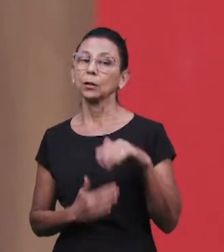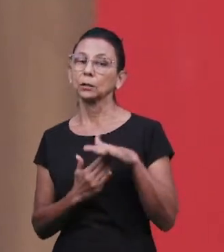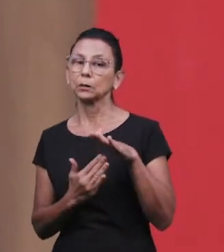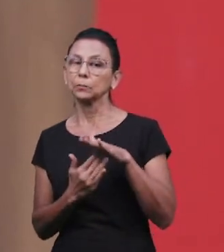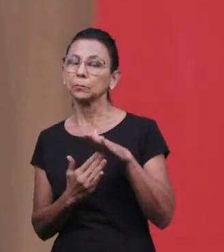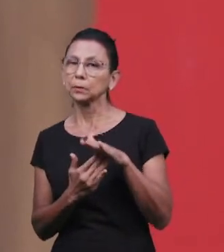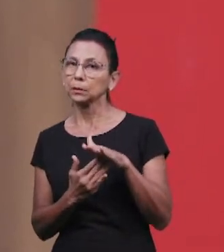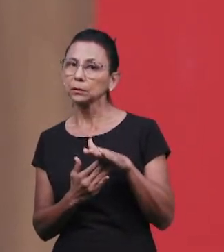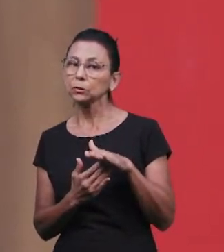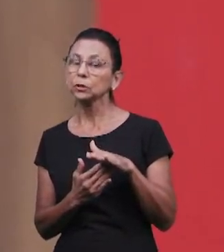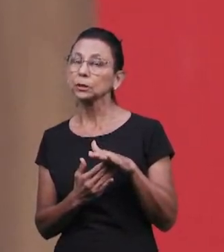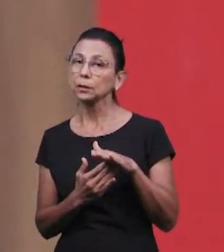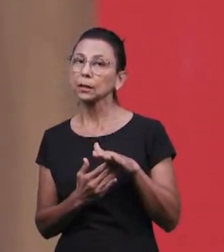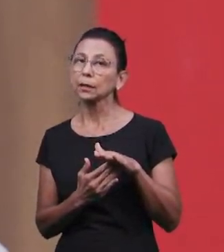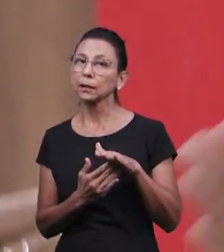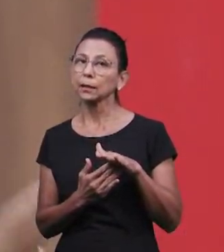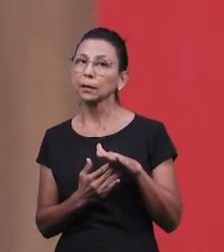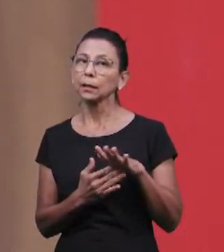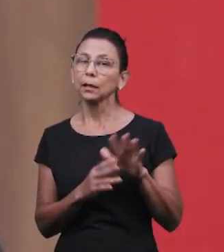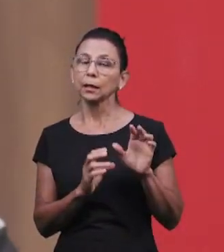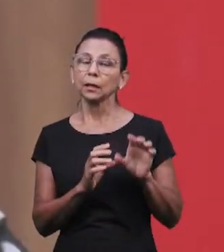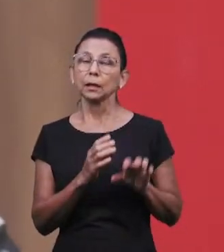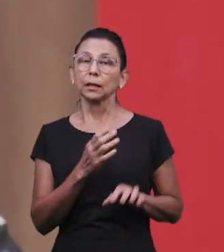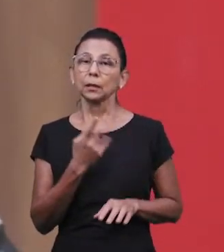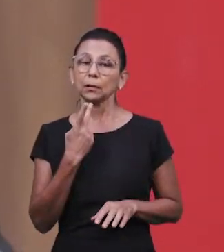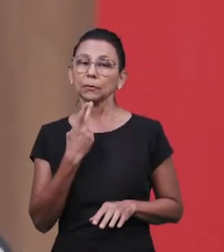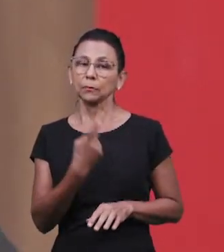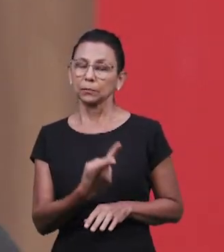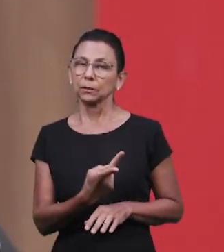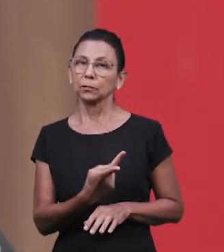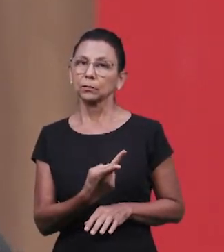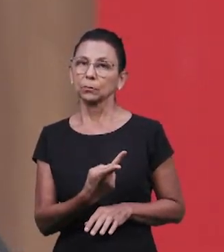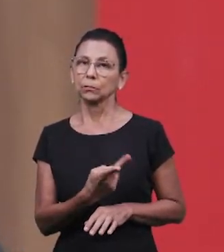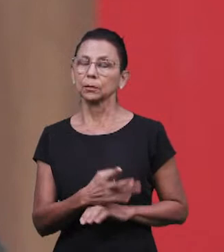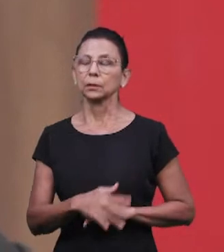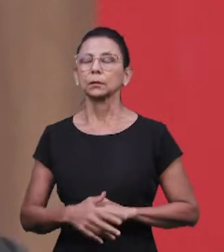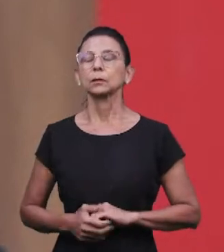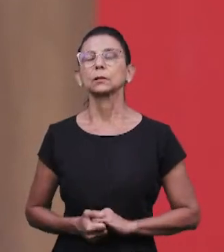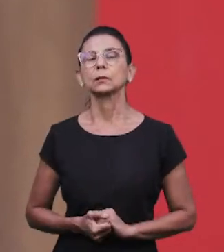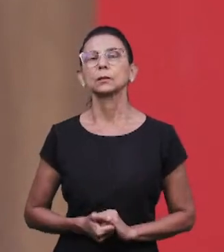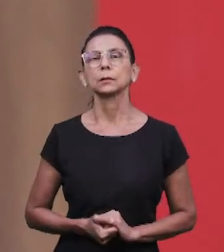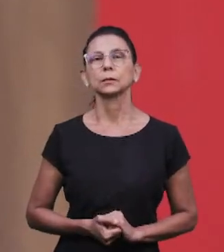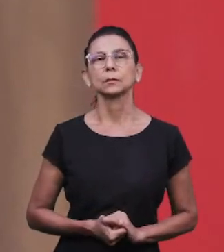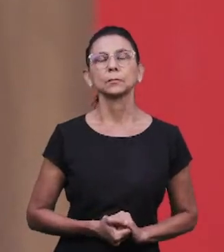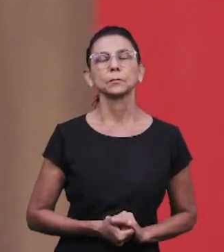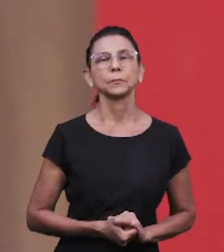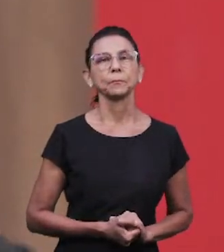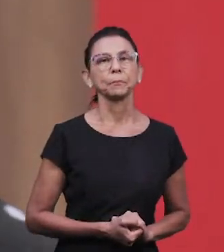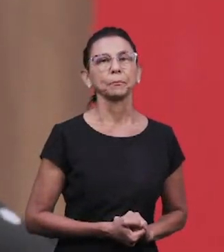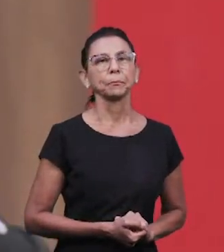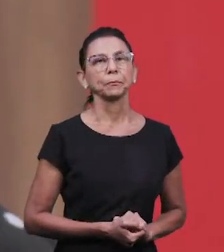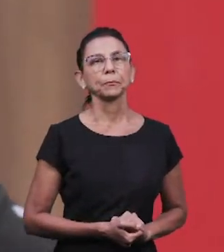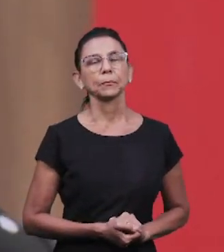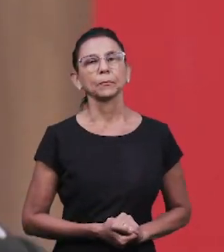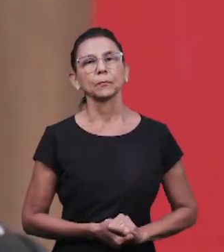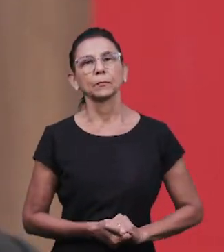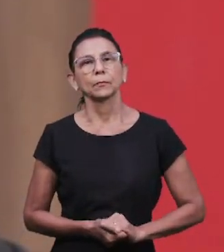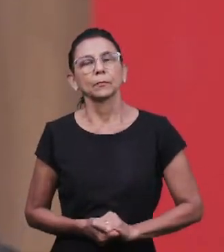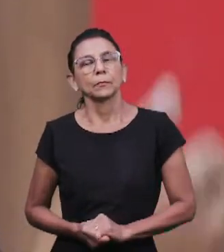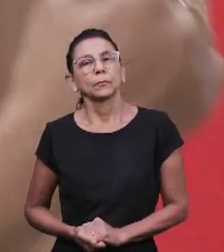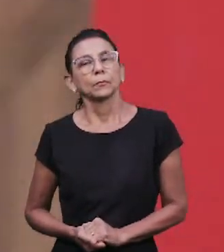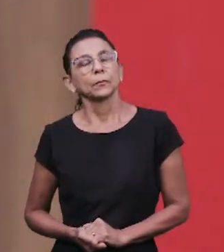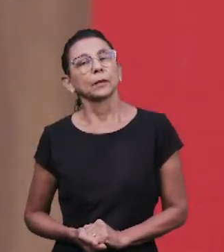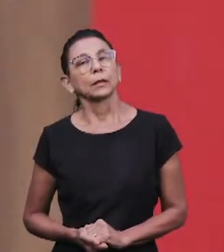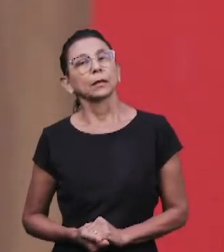ou mostrar para ele naquele momento ali, tanto a parte prática, né, do que naquela